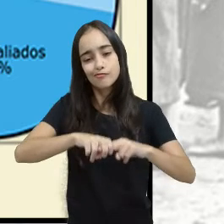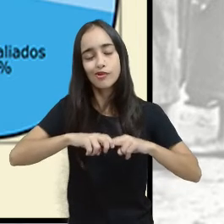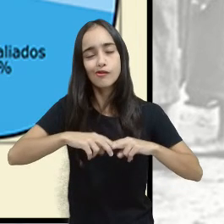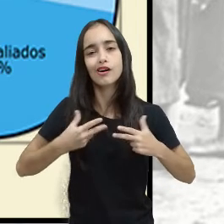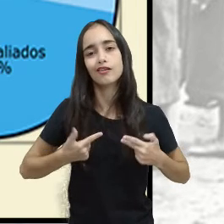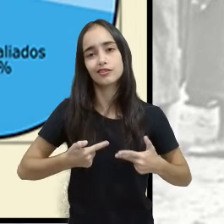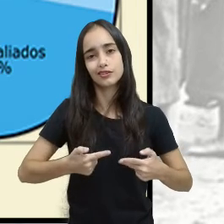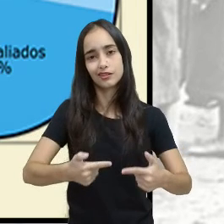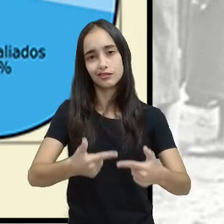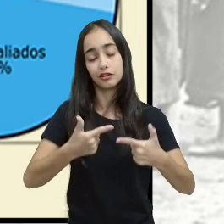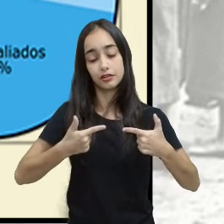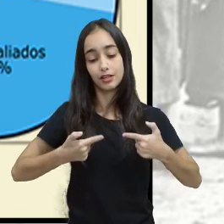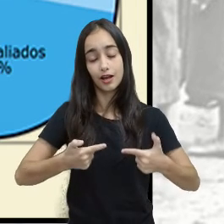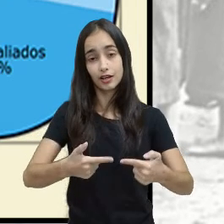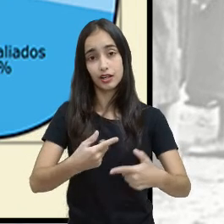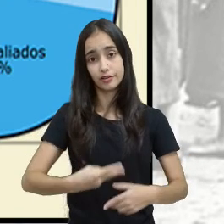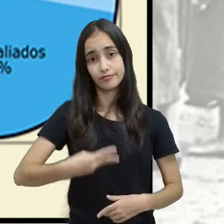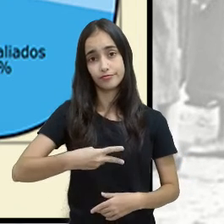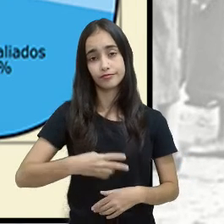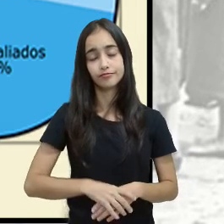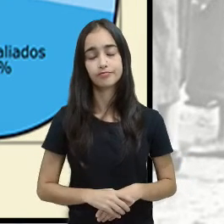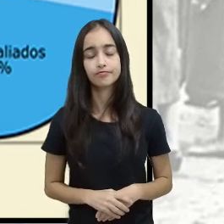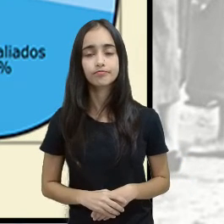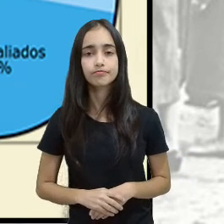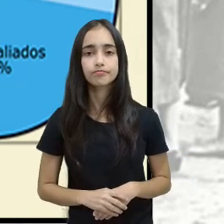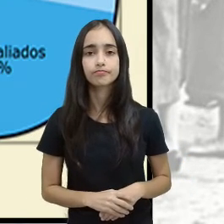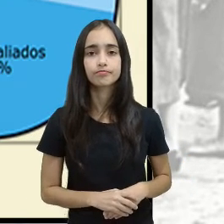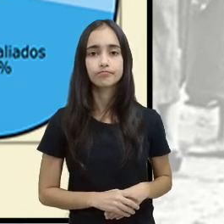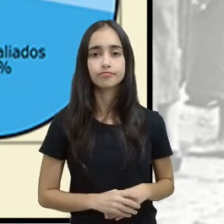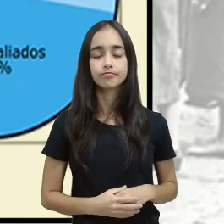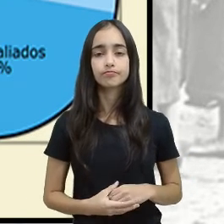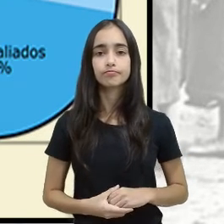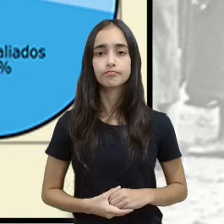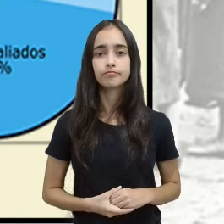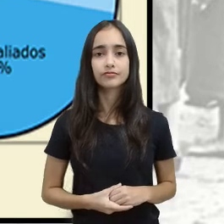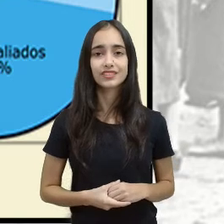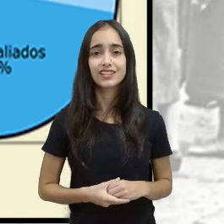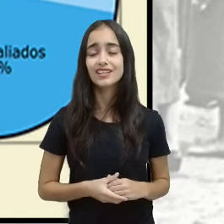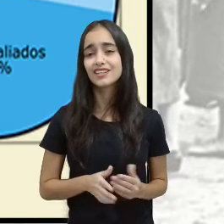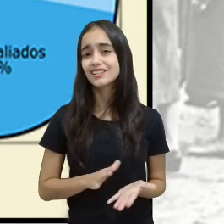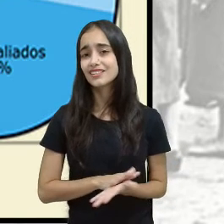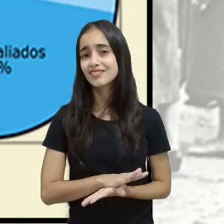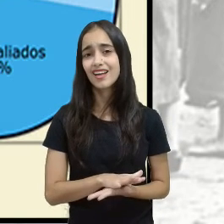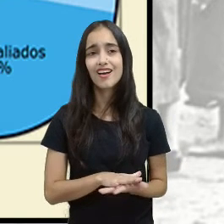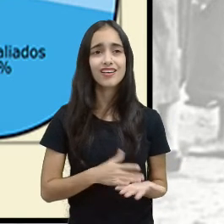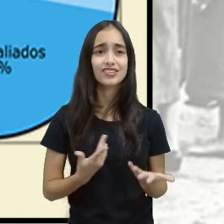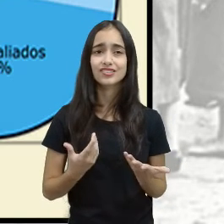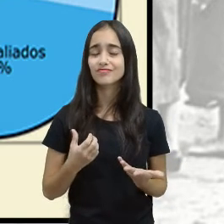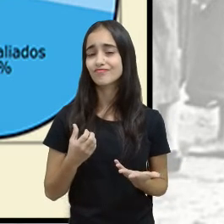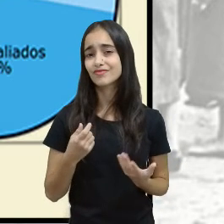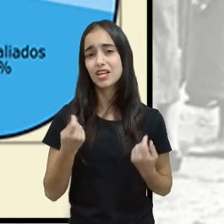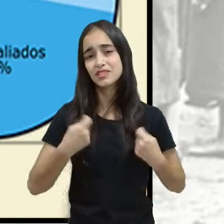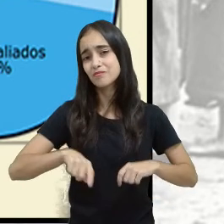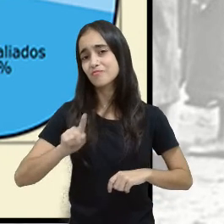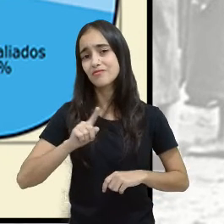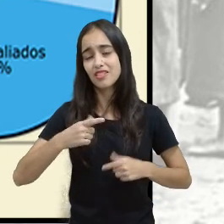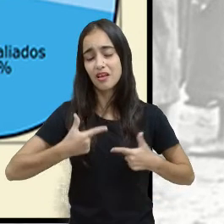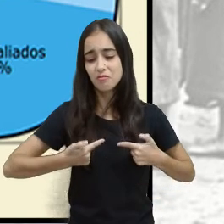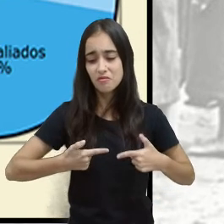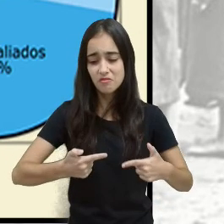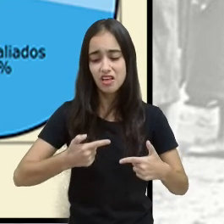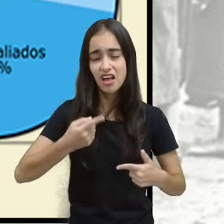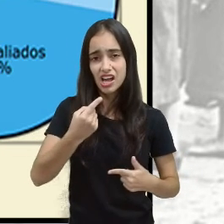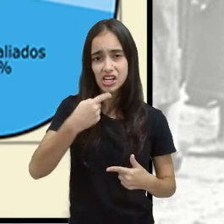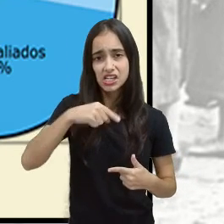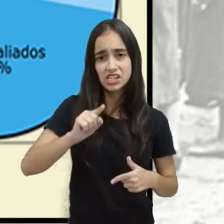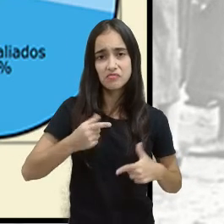guerra. Pessoas que morreram, né, em decorrência da guerra sem estar ali combatendo, sem nada, mas caía uma bomba,